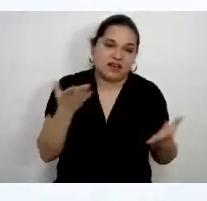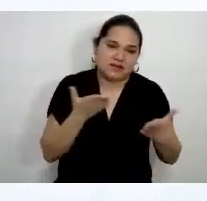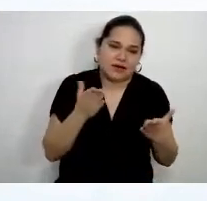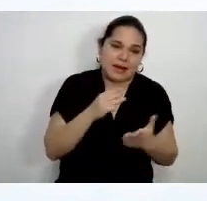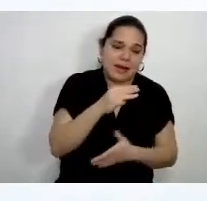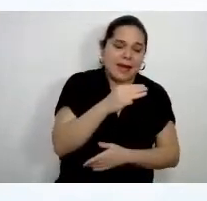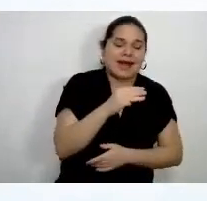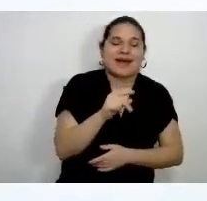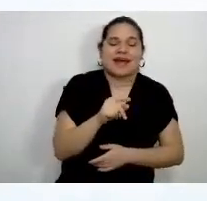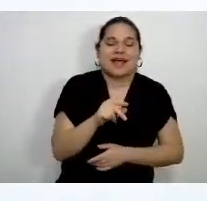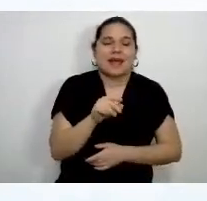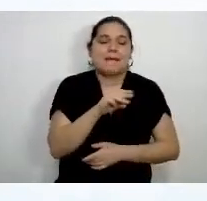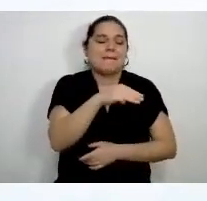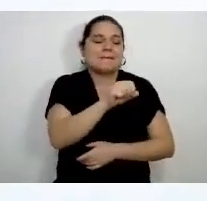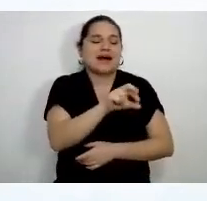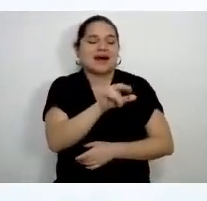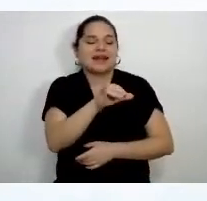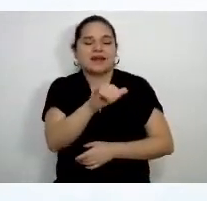carrasco cortar.